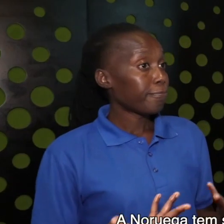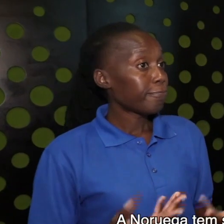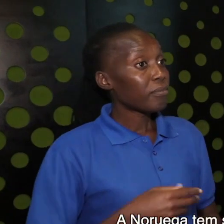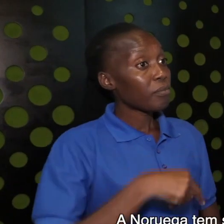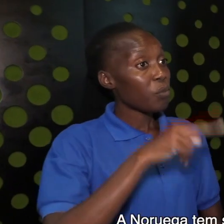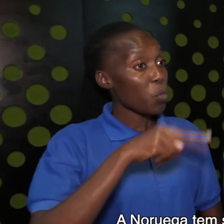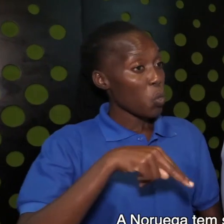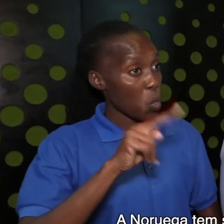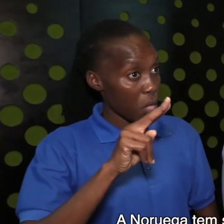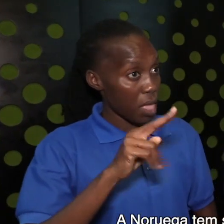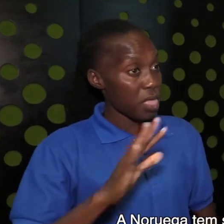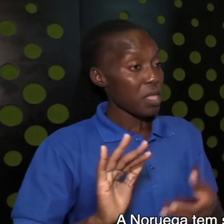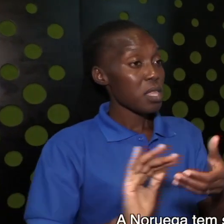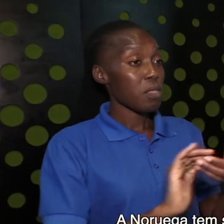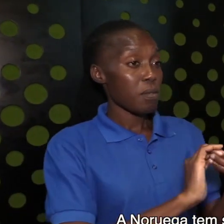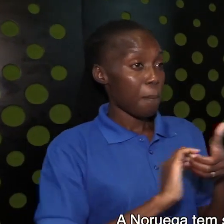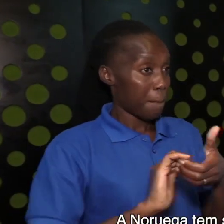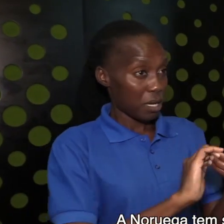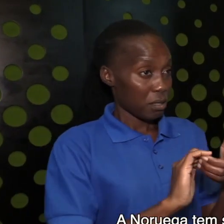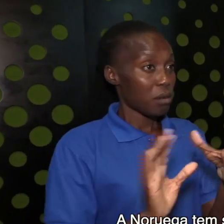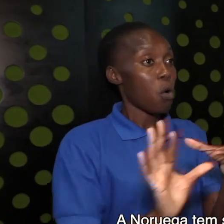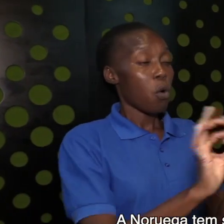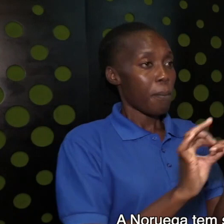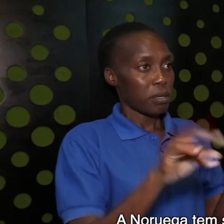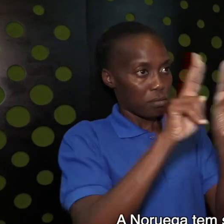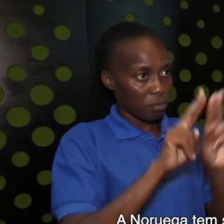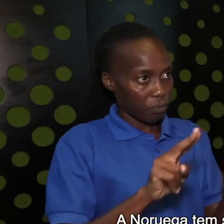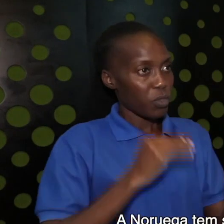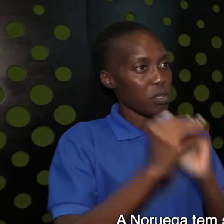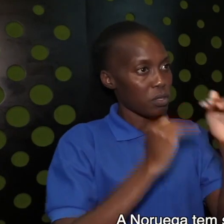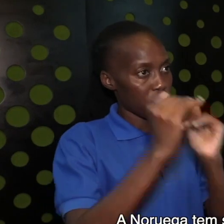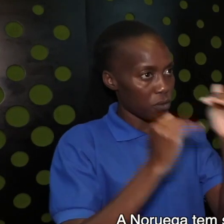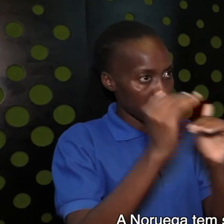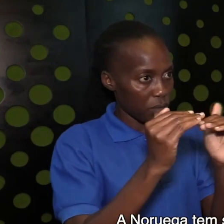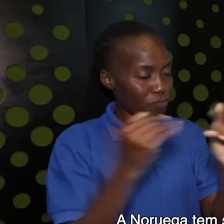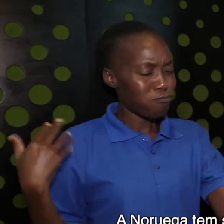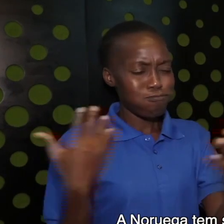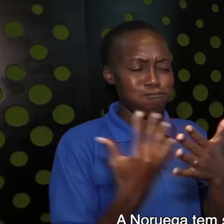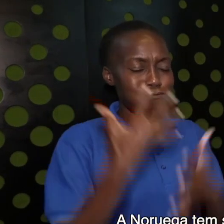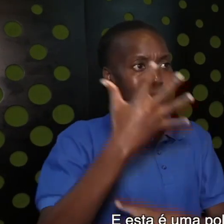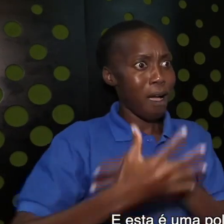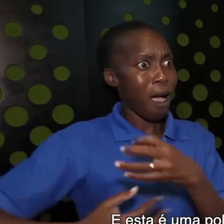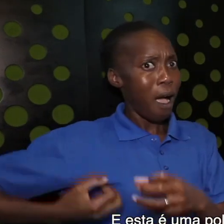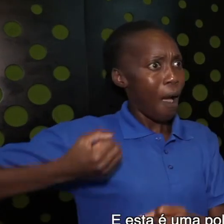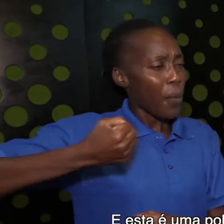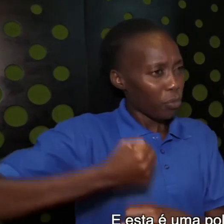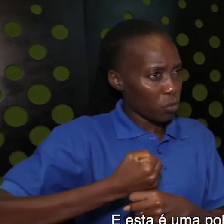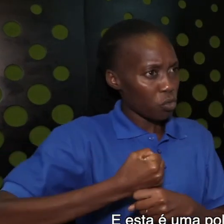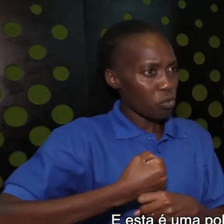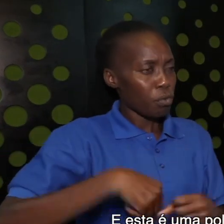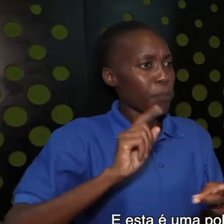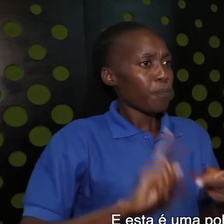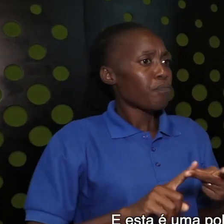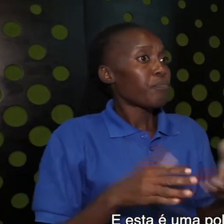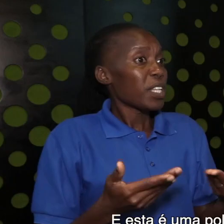Noruega tem sido um parceiro de cooperação internacional de desenvolvimento faz longa data e